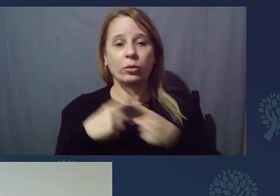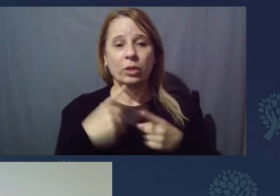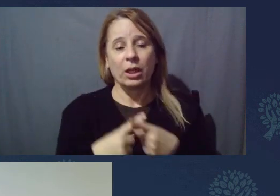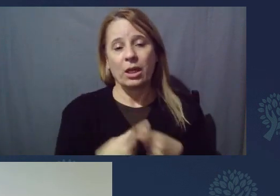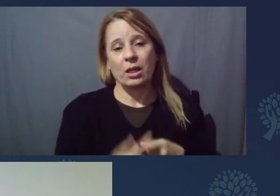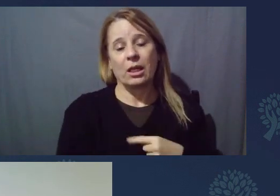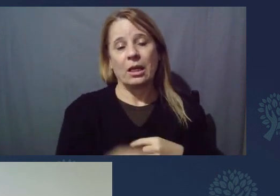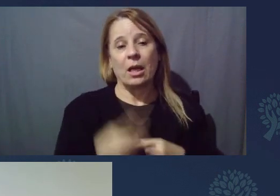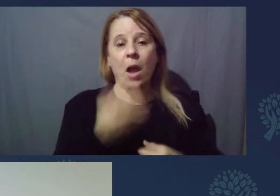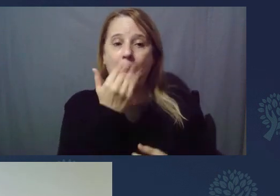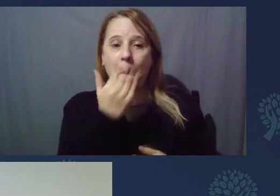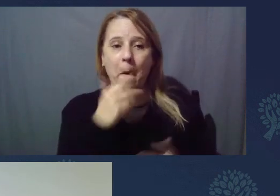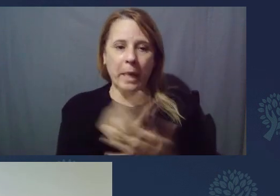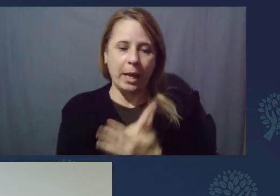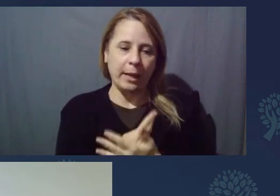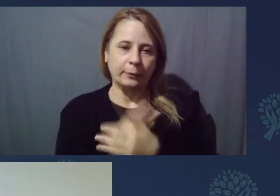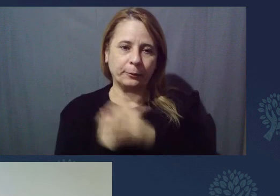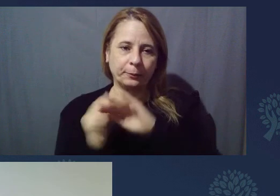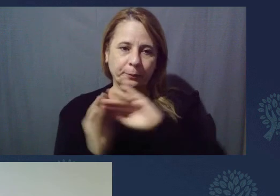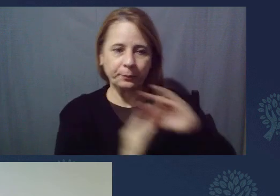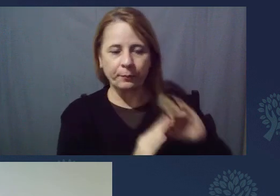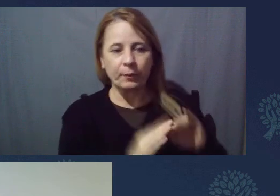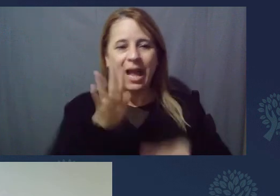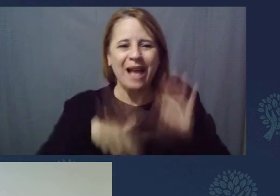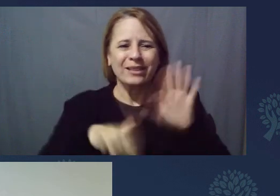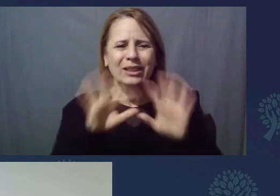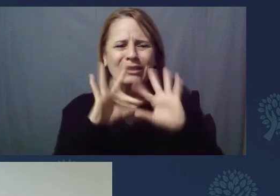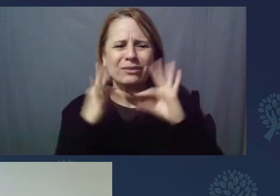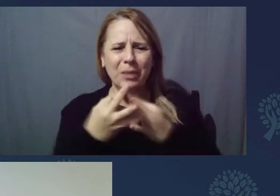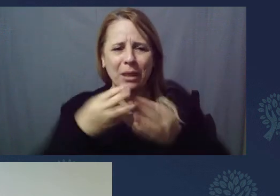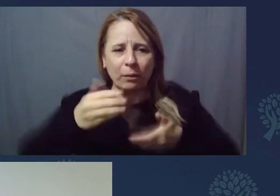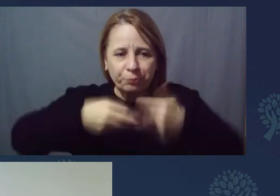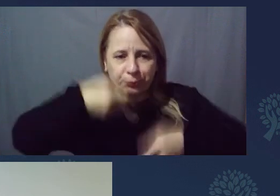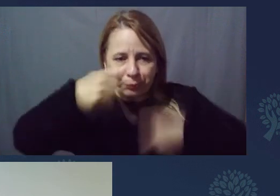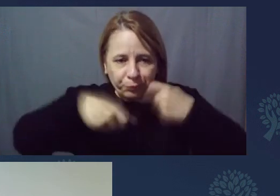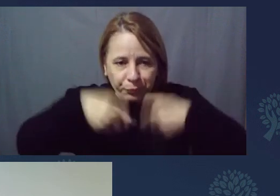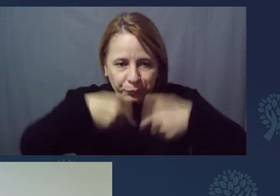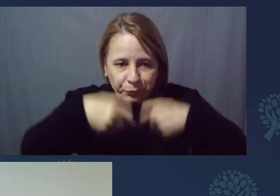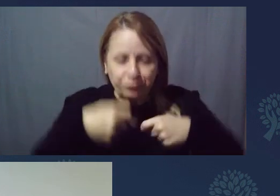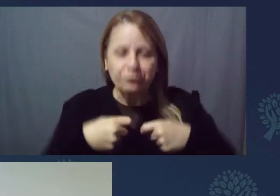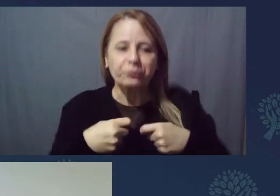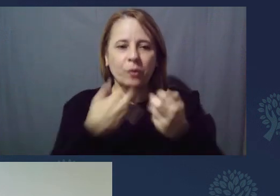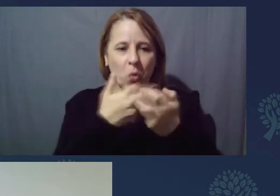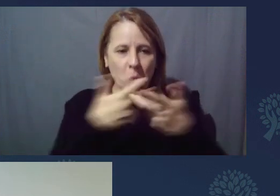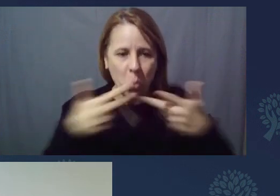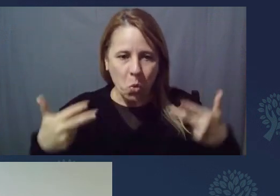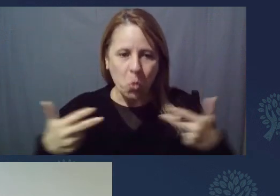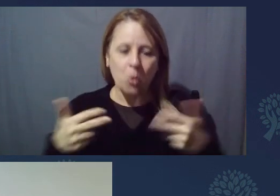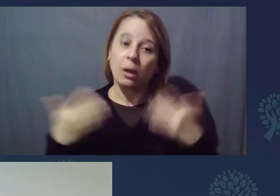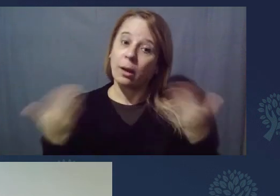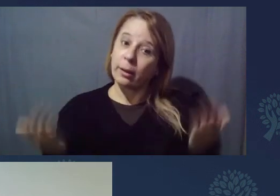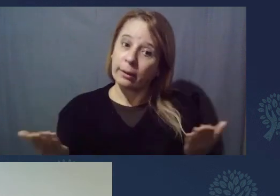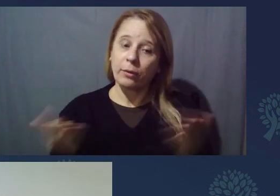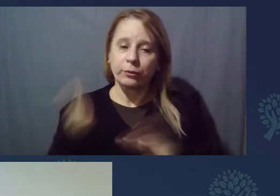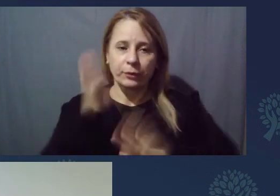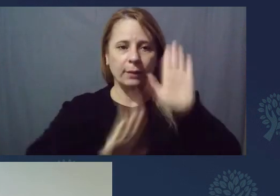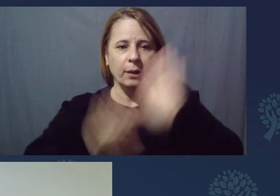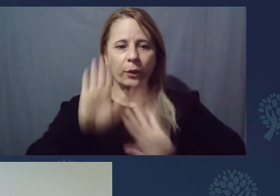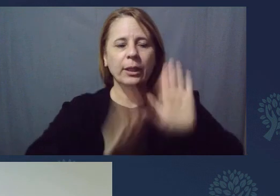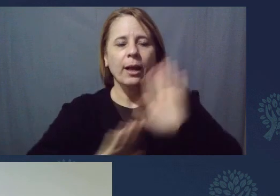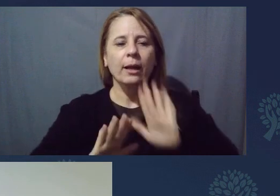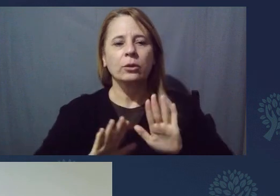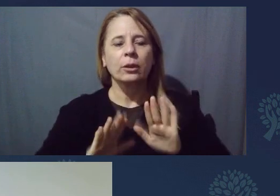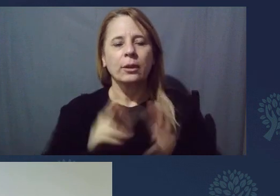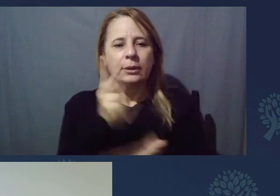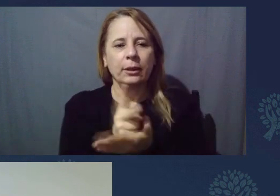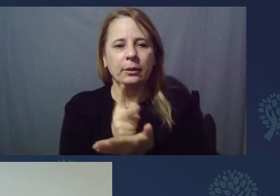tem uma família que gosta de comer muito, né? Você vai ter que ter um pouquinho mais de cuidado com isso, né? Então, o importante é sempre tentar manter